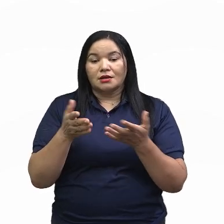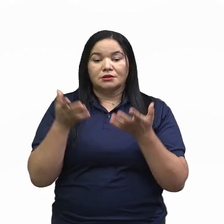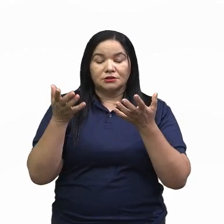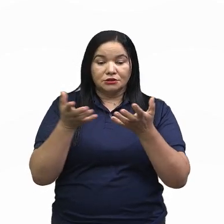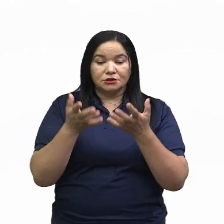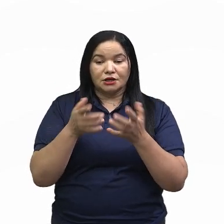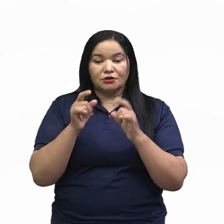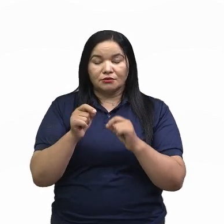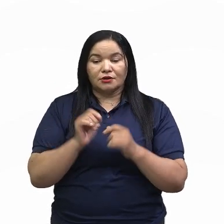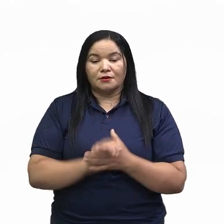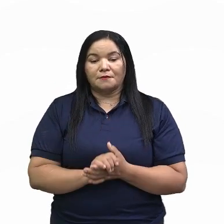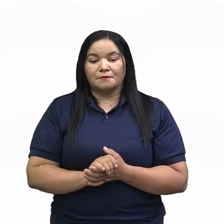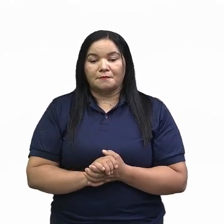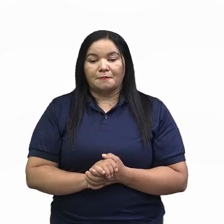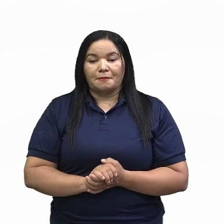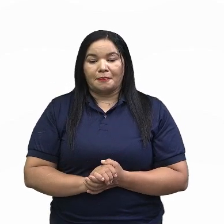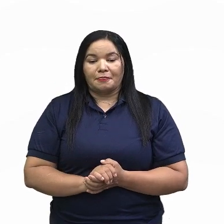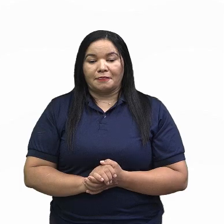um interventor